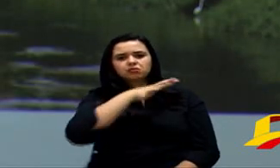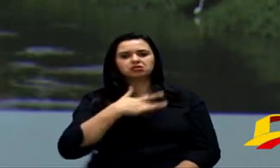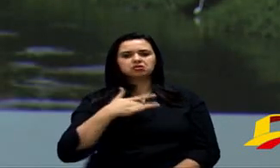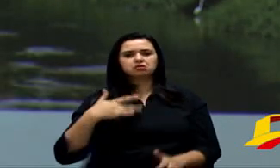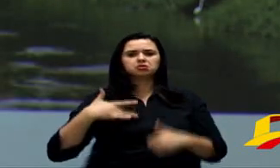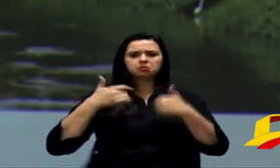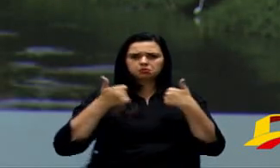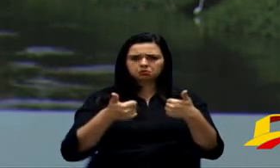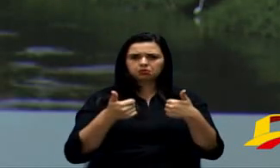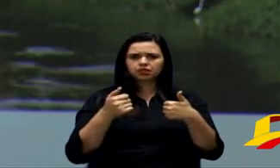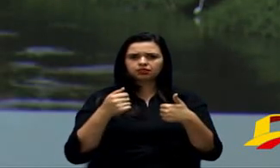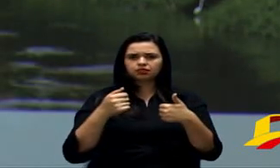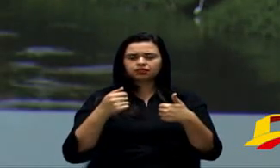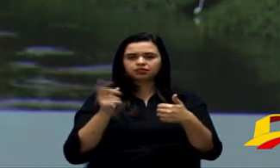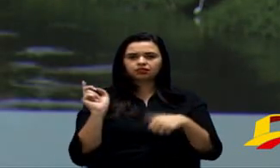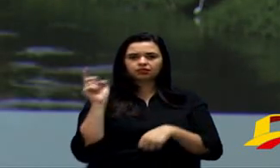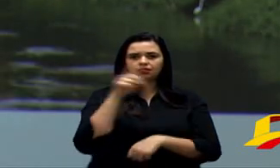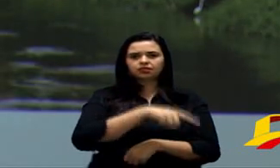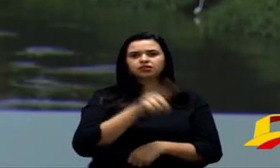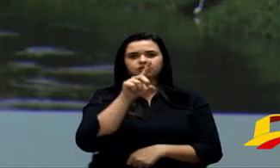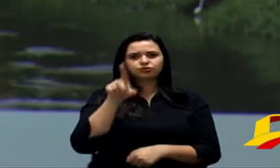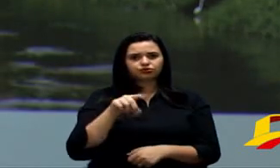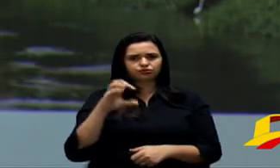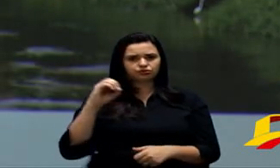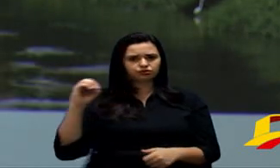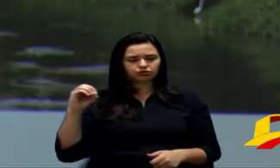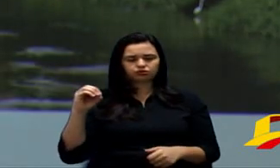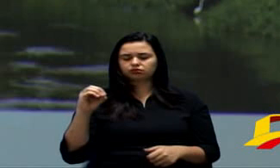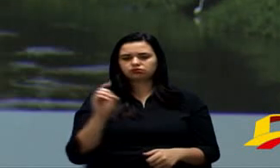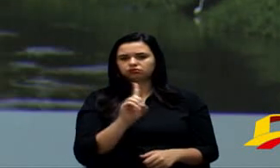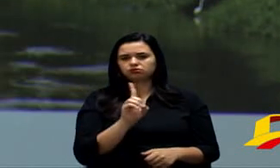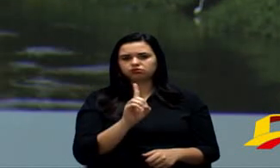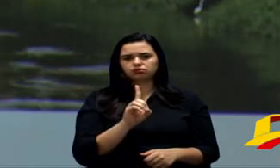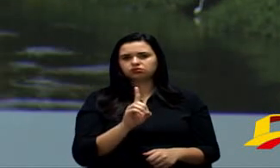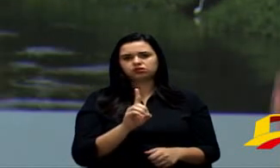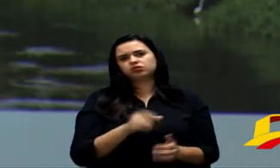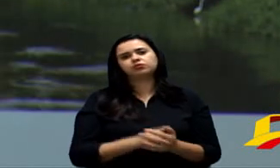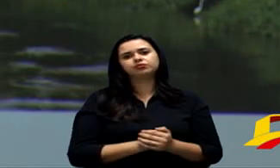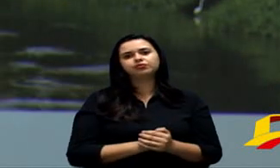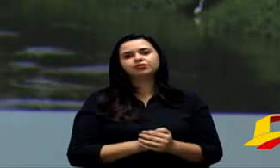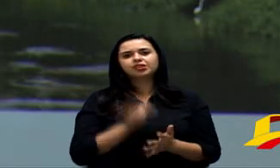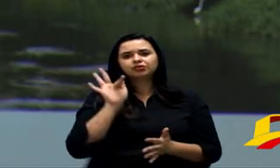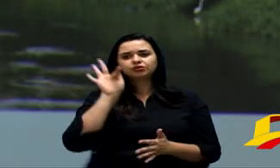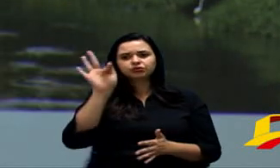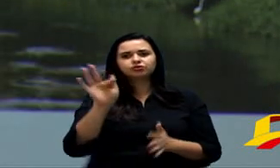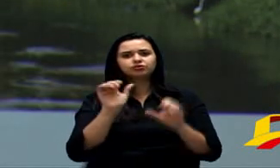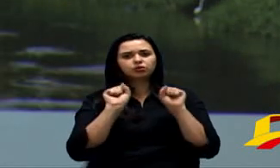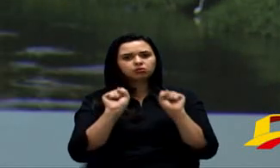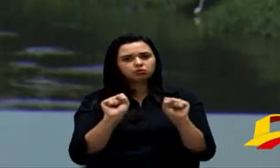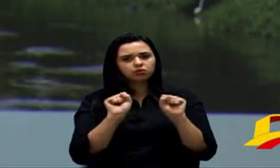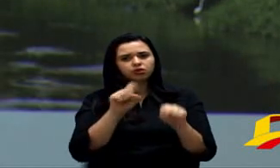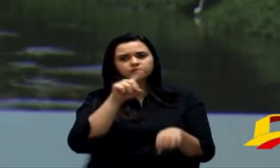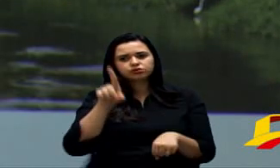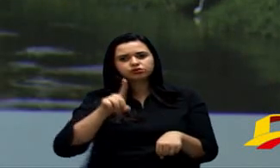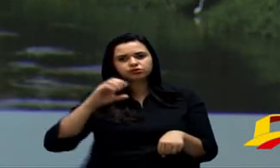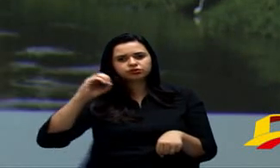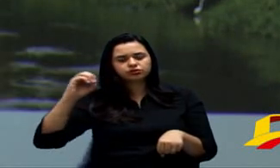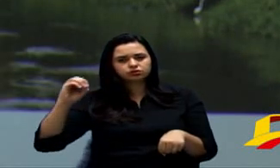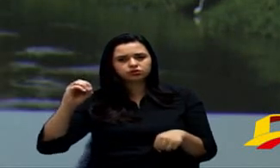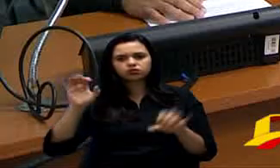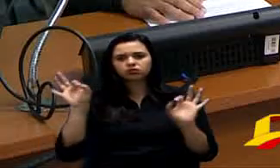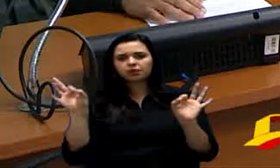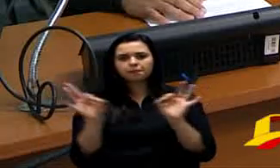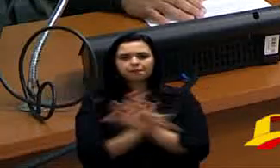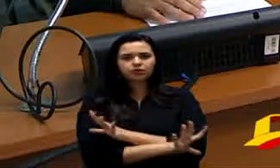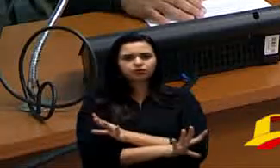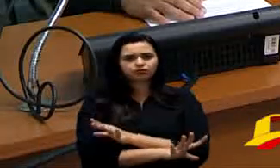zoológico. Até vai chegar um dia que o zoológico de Sorocaba ele vai terminar, ou ele só vai ter o zoológico aqui se